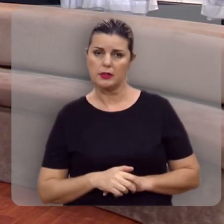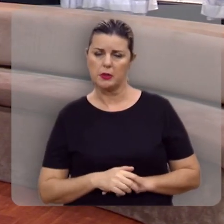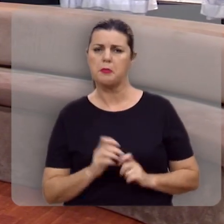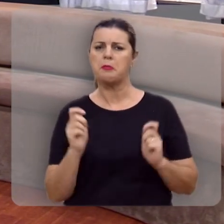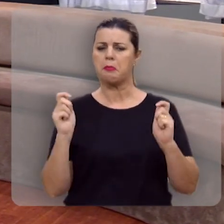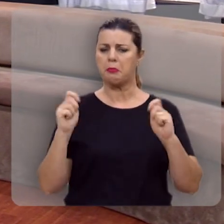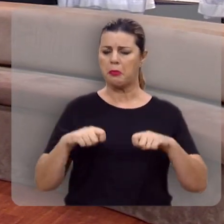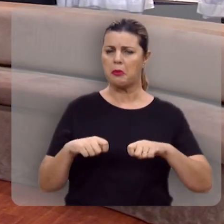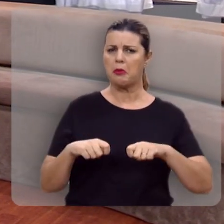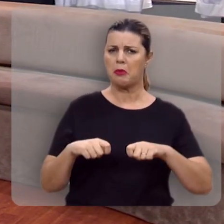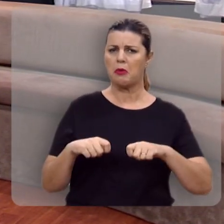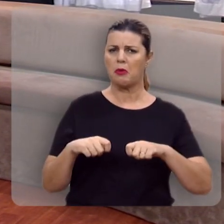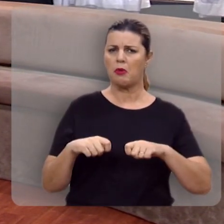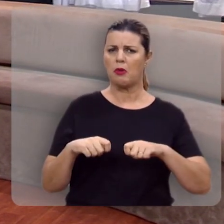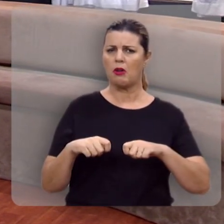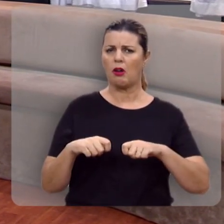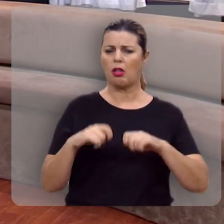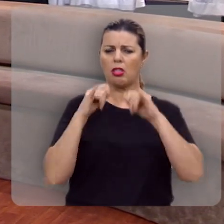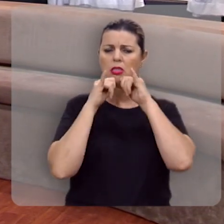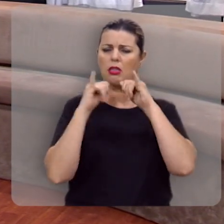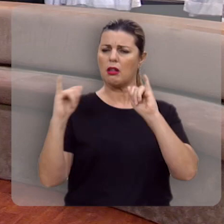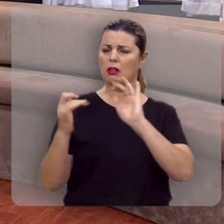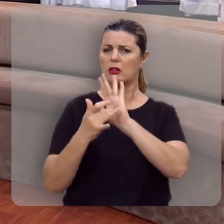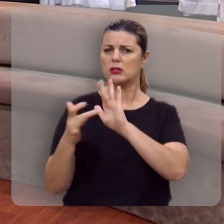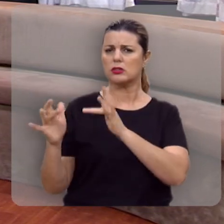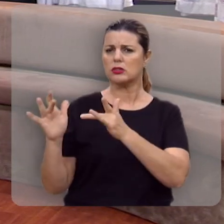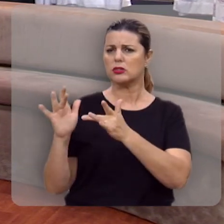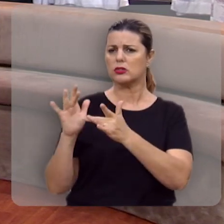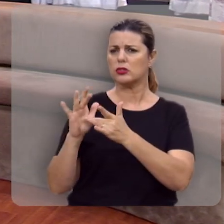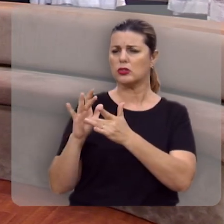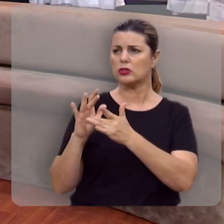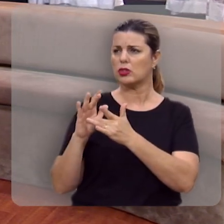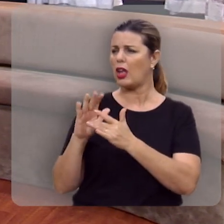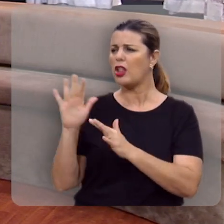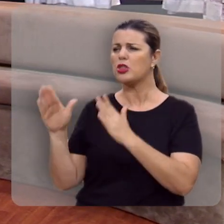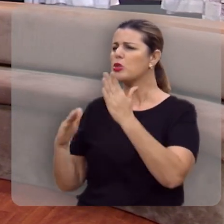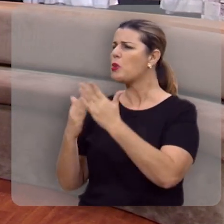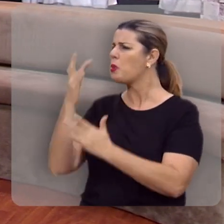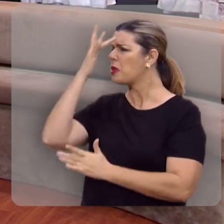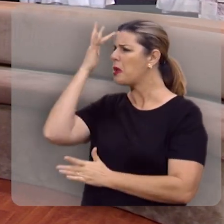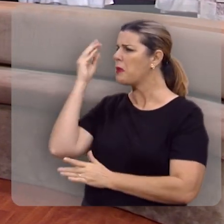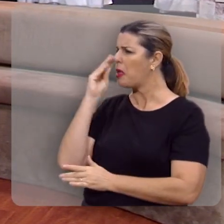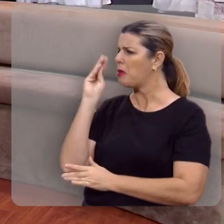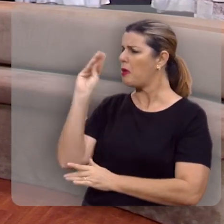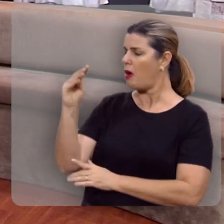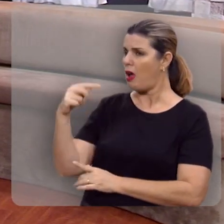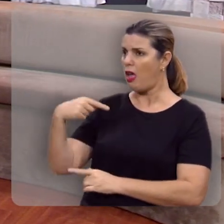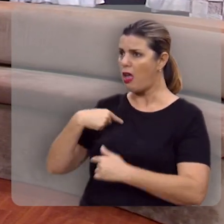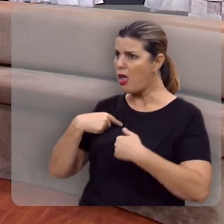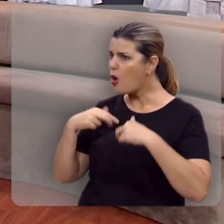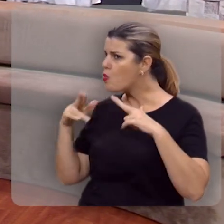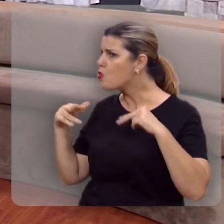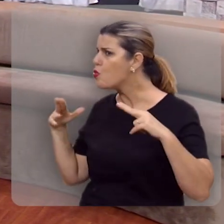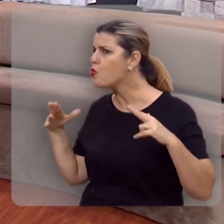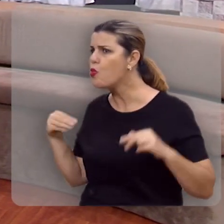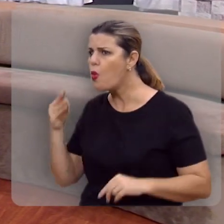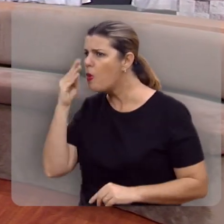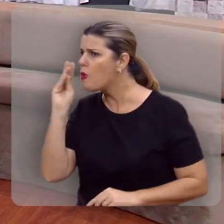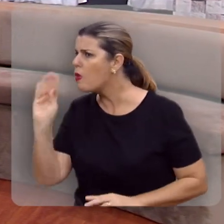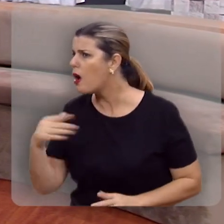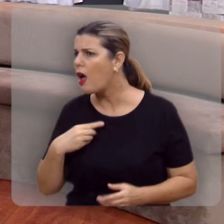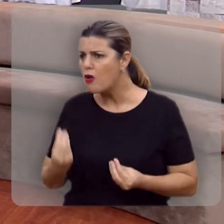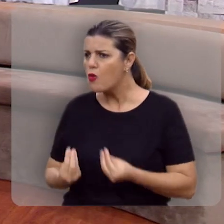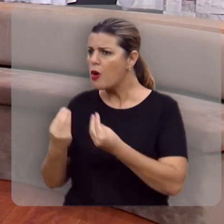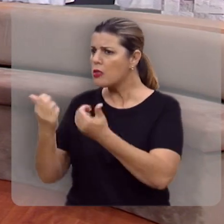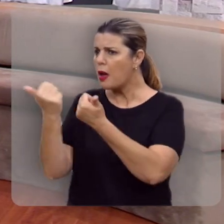foi capaz de declarar a Jesus: ainda que todos te abandonem, eu jamais, por ti